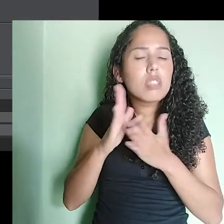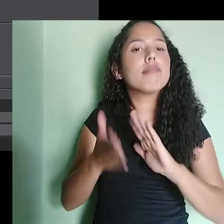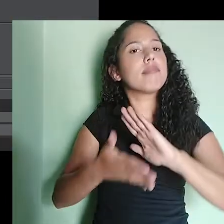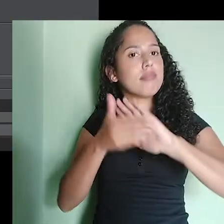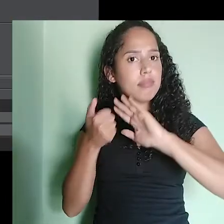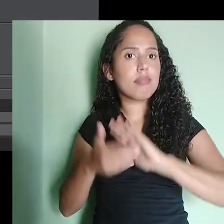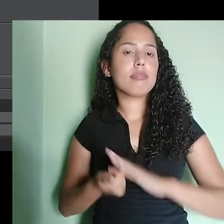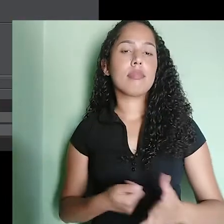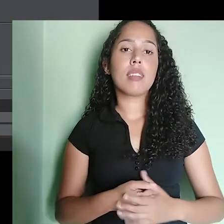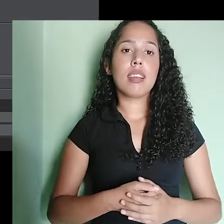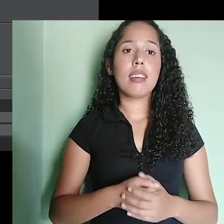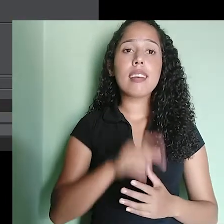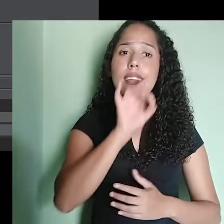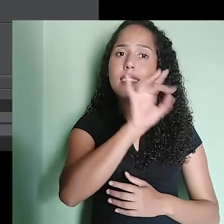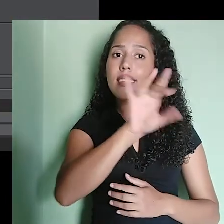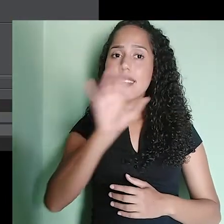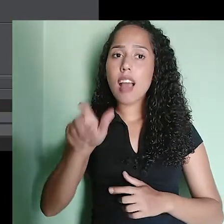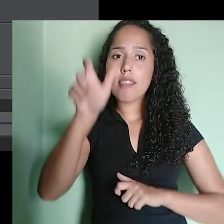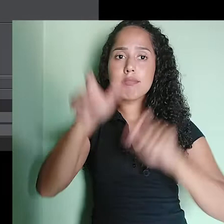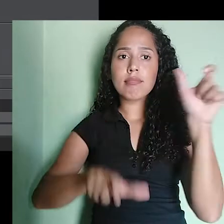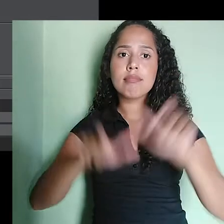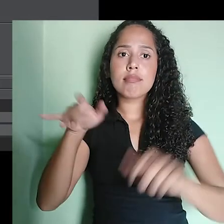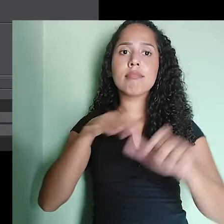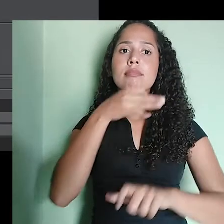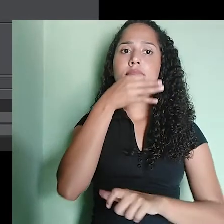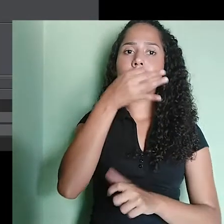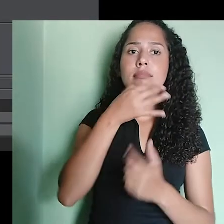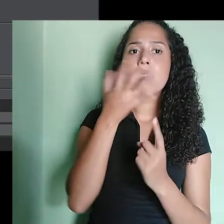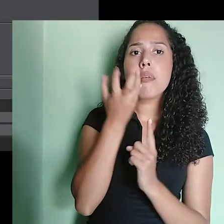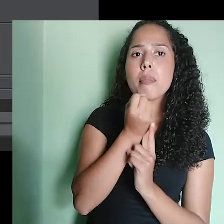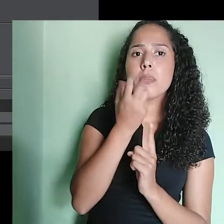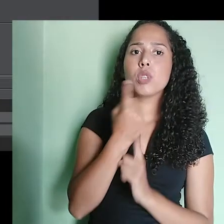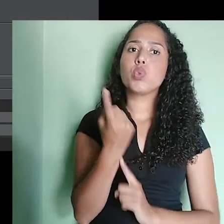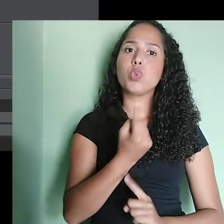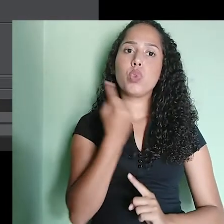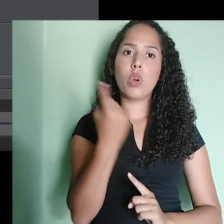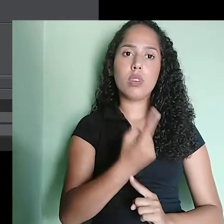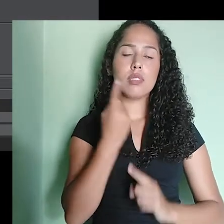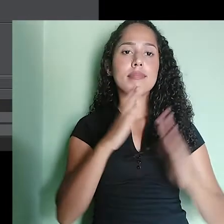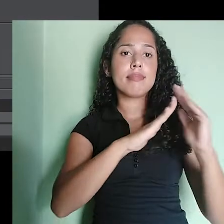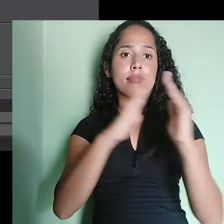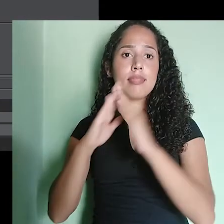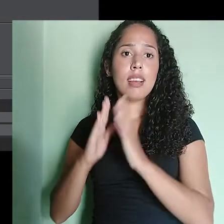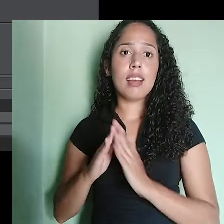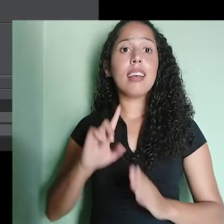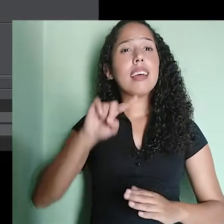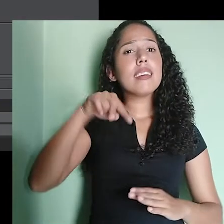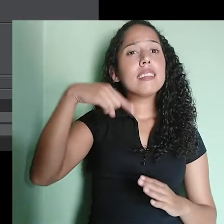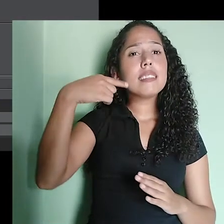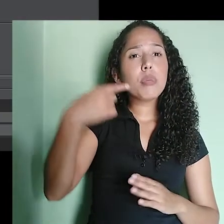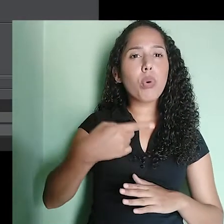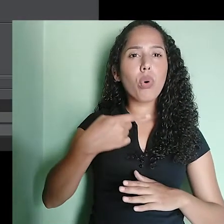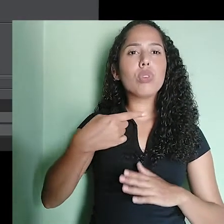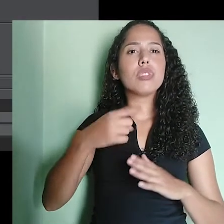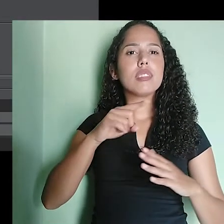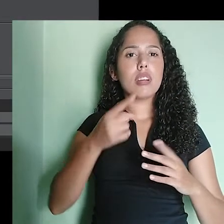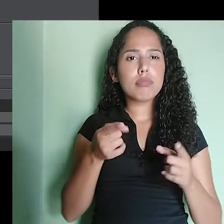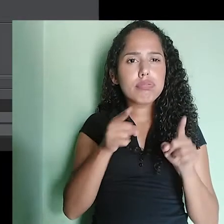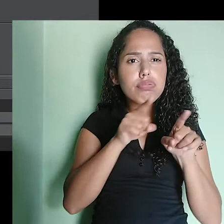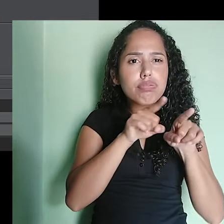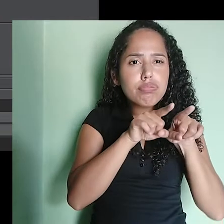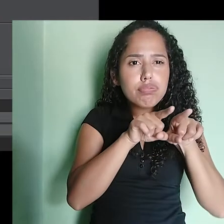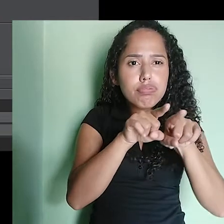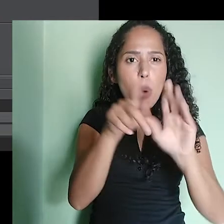integrante gravou a sua voz sozinho e em casa, depois que você sincroniza no programa, é muito comum você encontrar desencontros de final